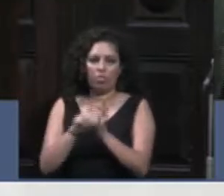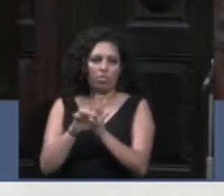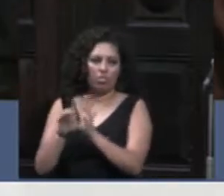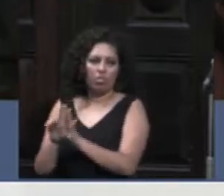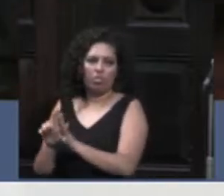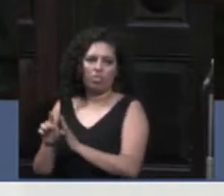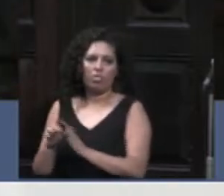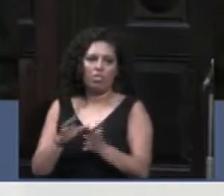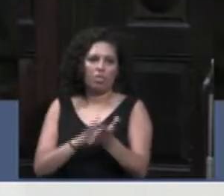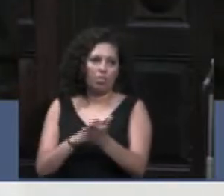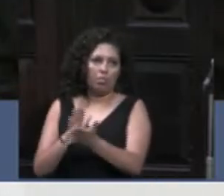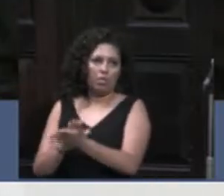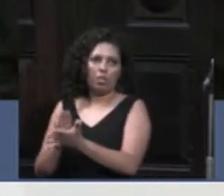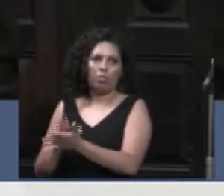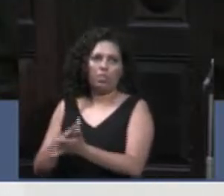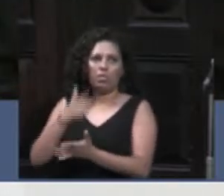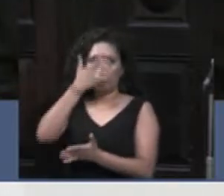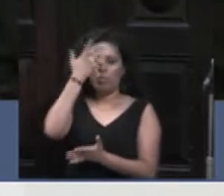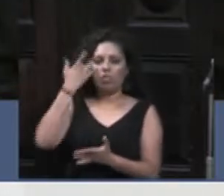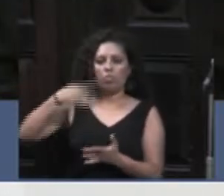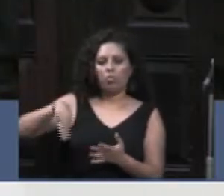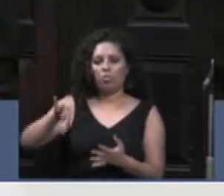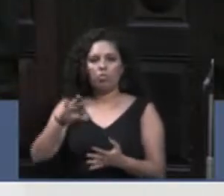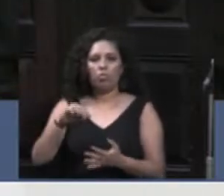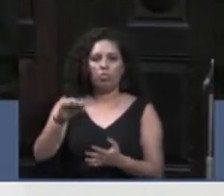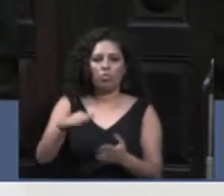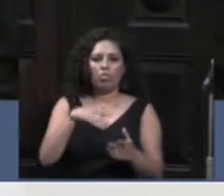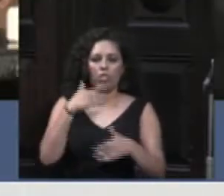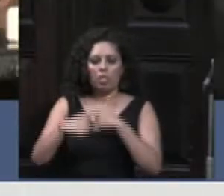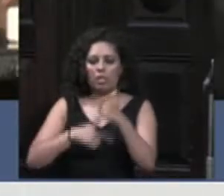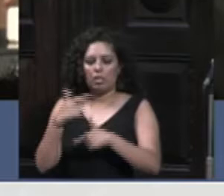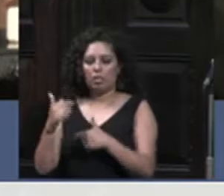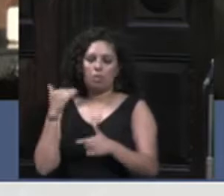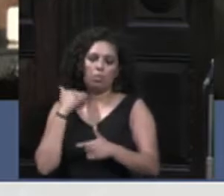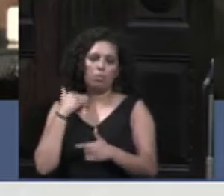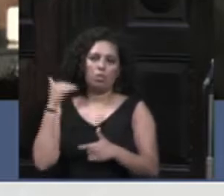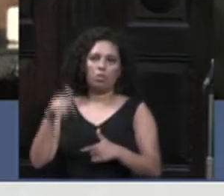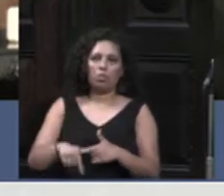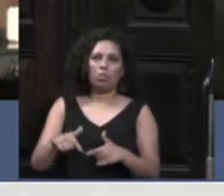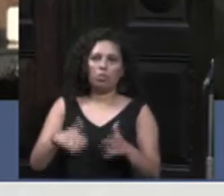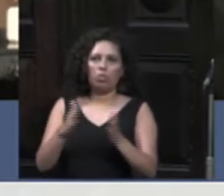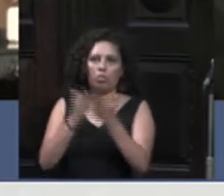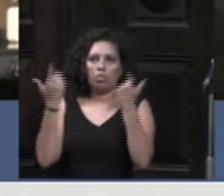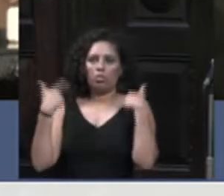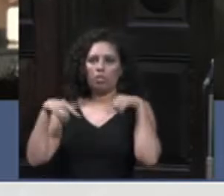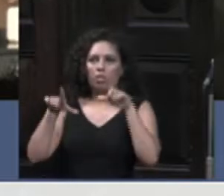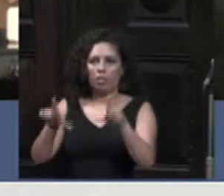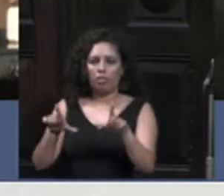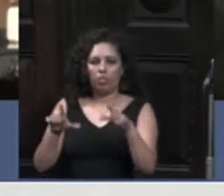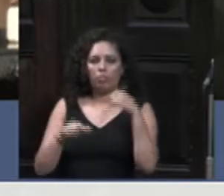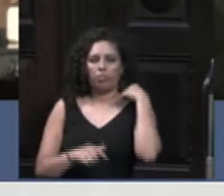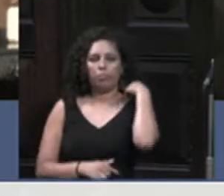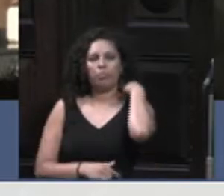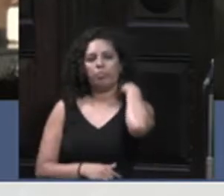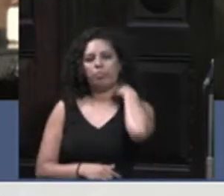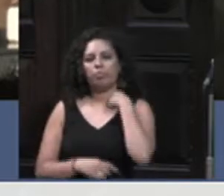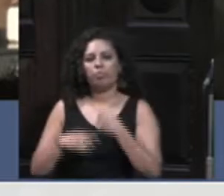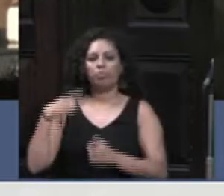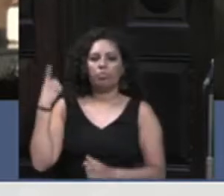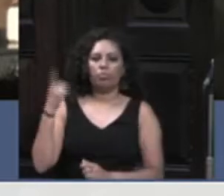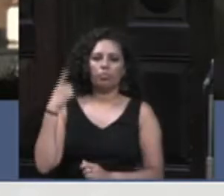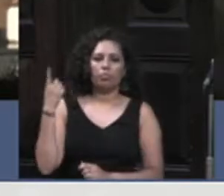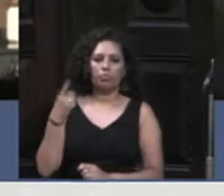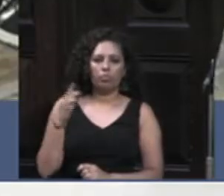e saudar a categoria bancária e a direção dos sindicatos bancários aqui presentes. Eu declaro o voto, senhor presidente. Deputado Valdeir